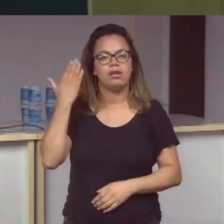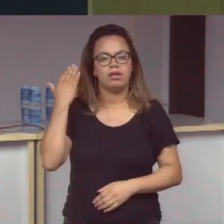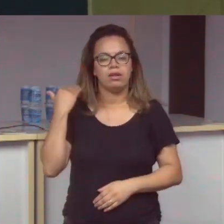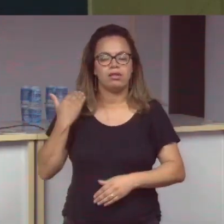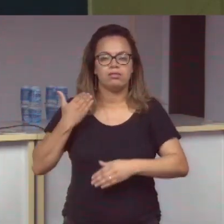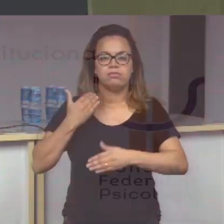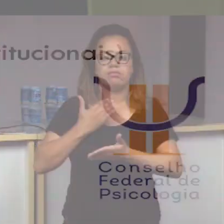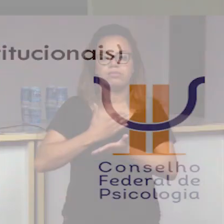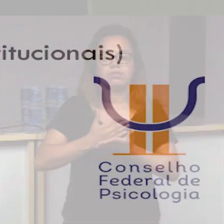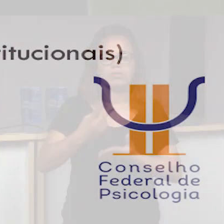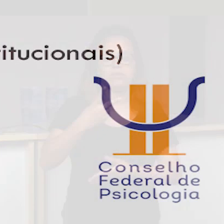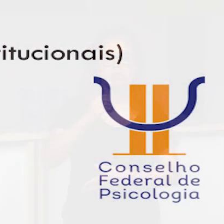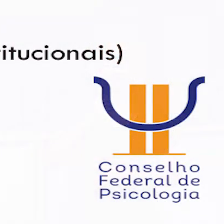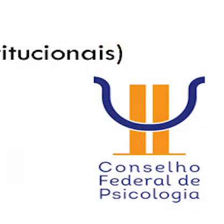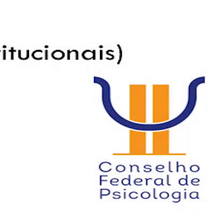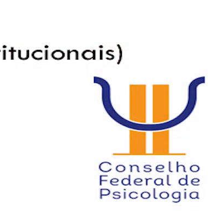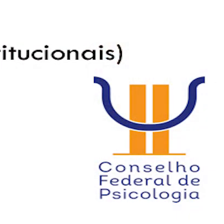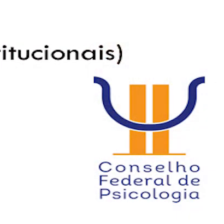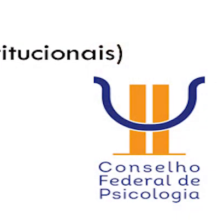2014.